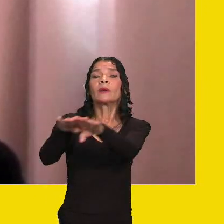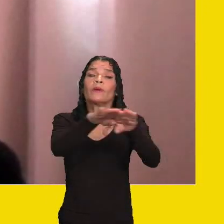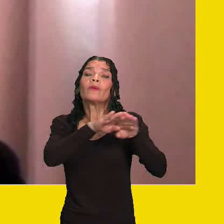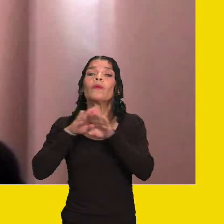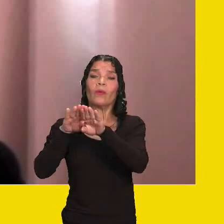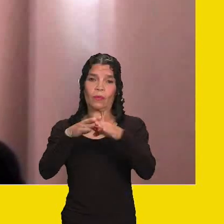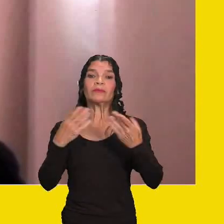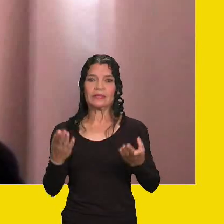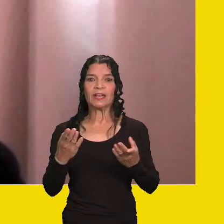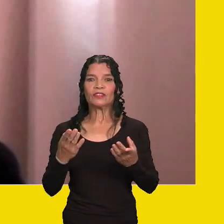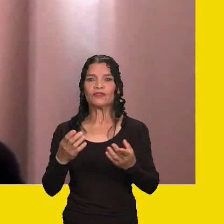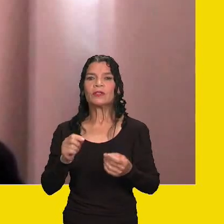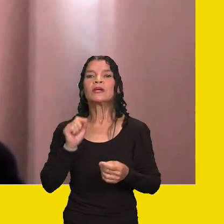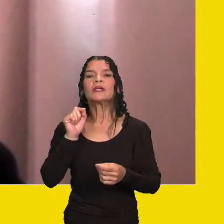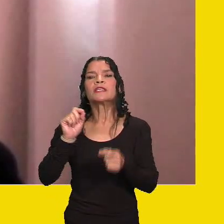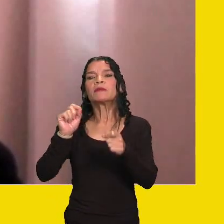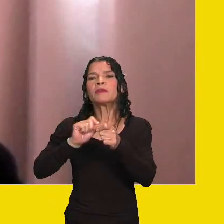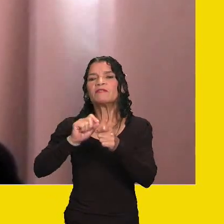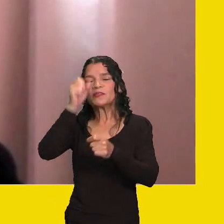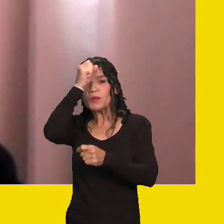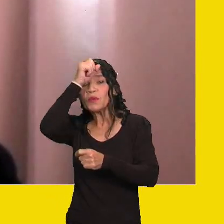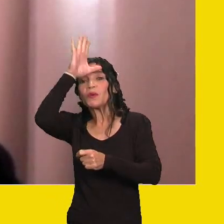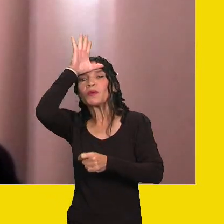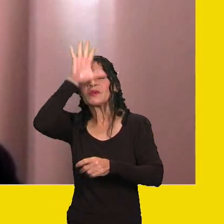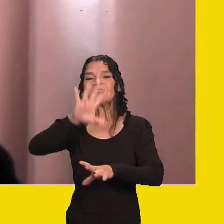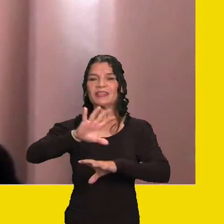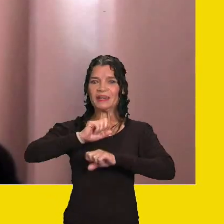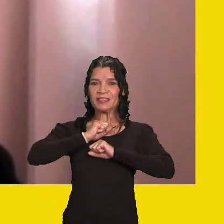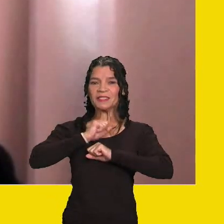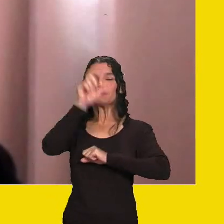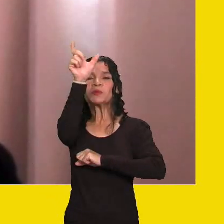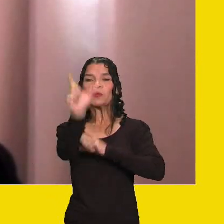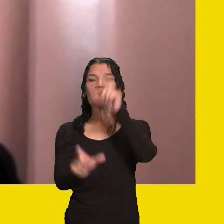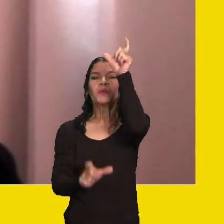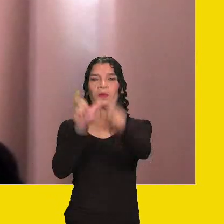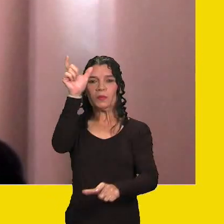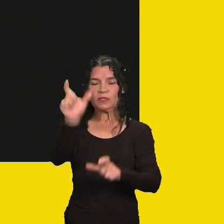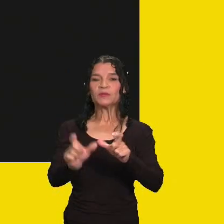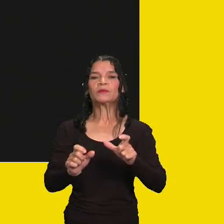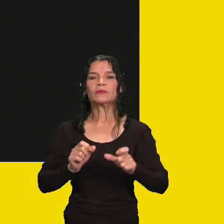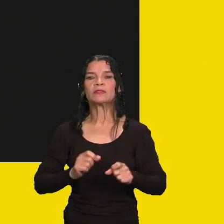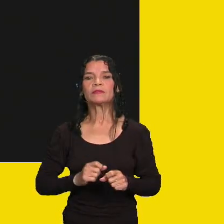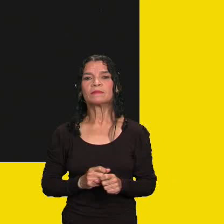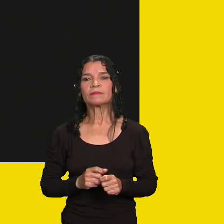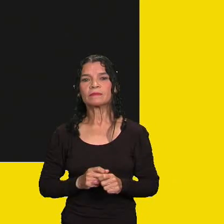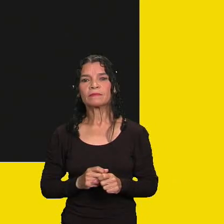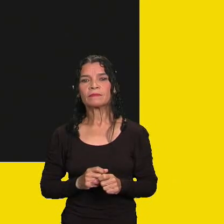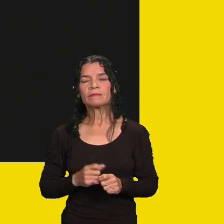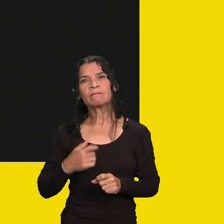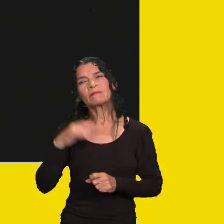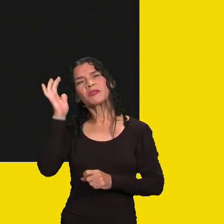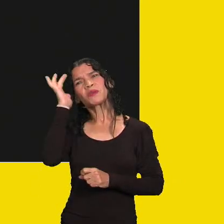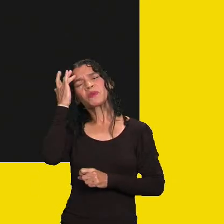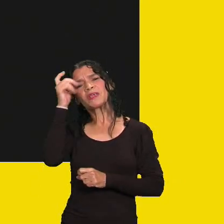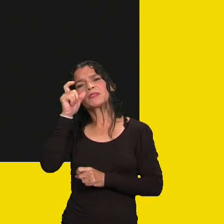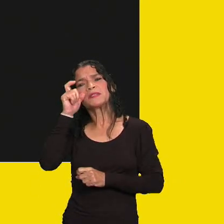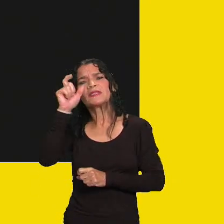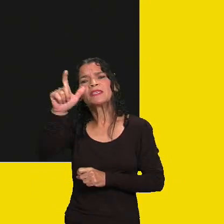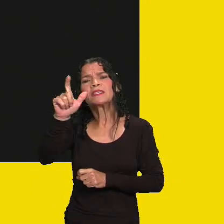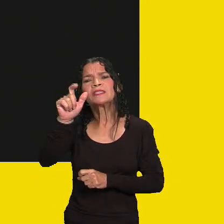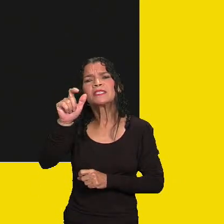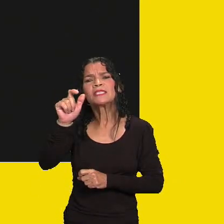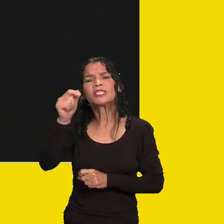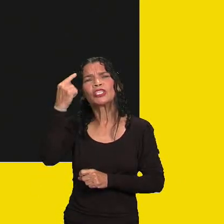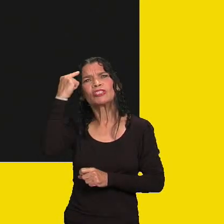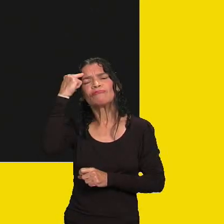horizontalmente, promovendo e ampliando o conhecimento dos seus sujeitos envolvidos. Eu acho interessante a gente pegar